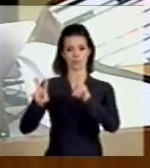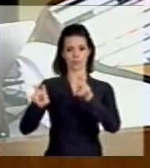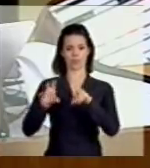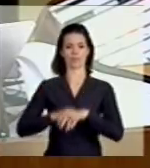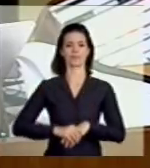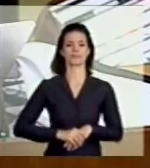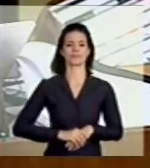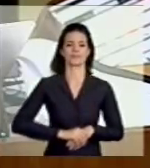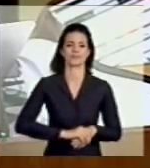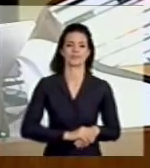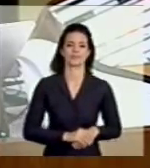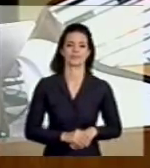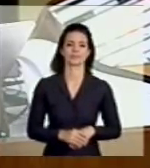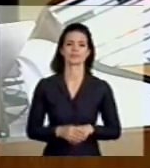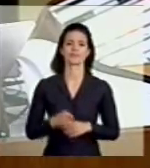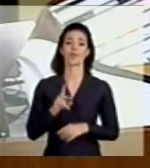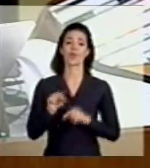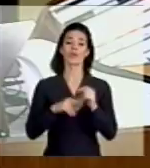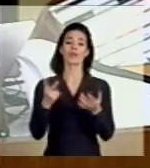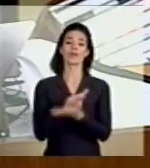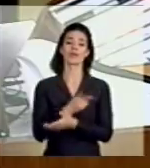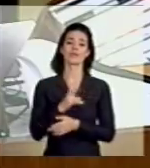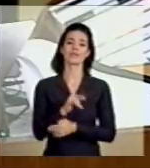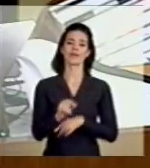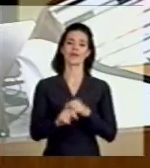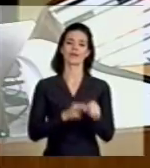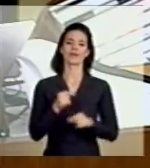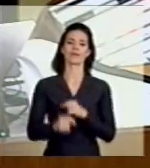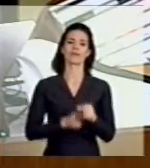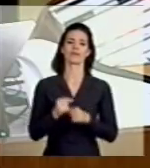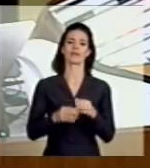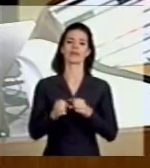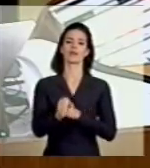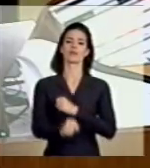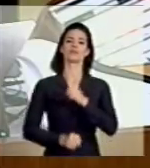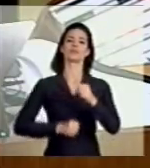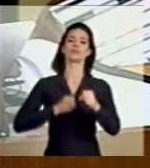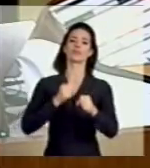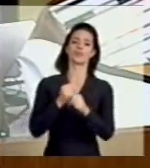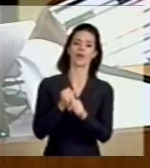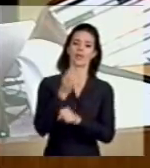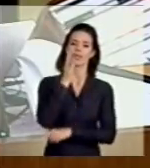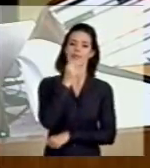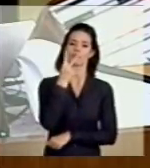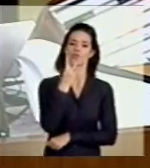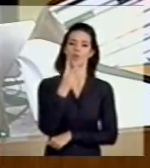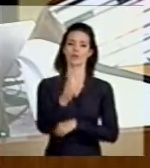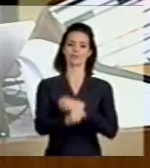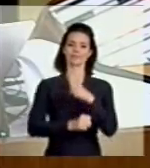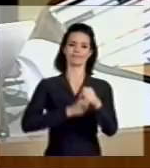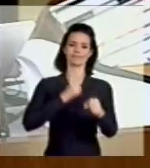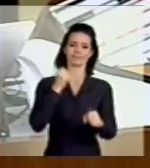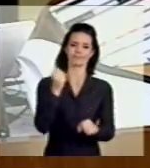previsão estaria prolongando por mais 2 anos a suspensão processual a qual estão sujeitas as ações relativas aos